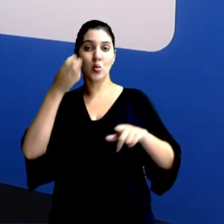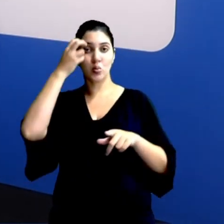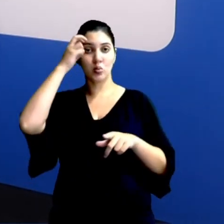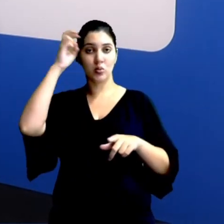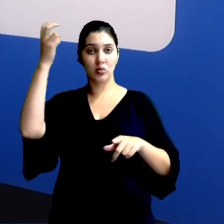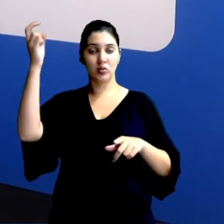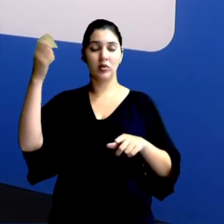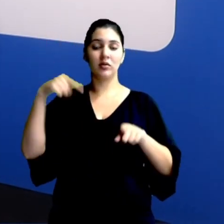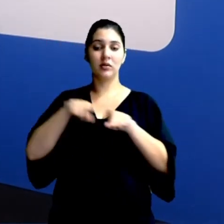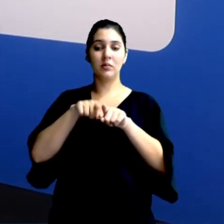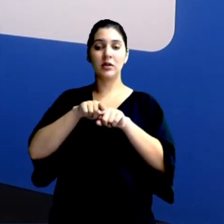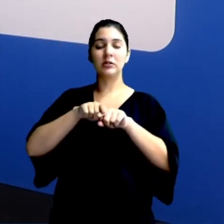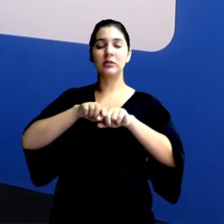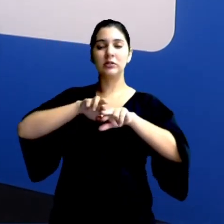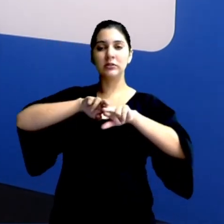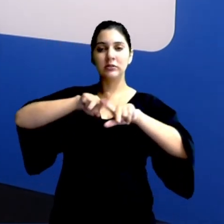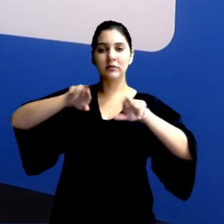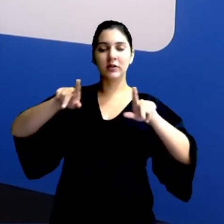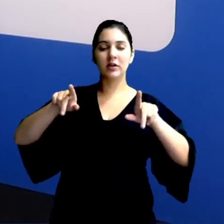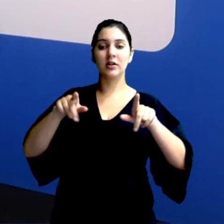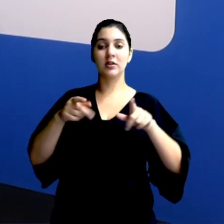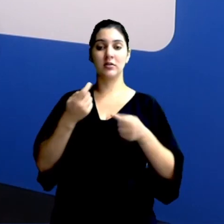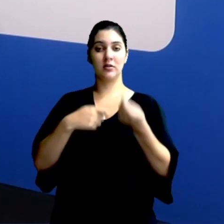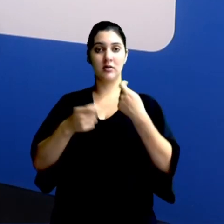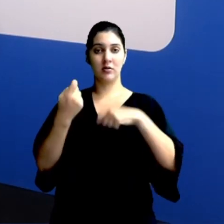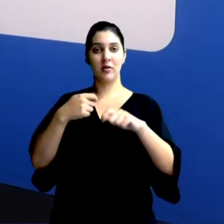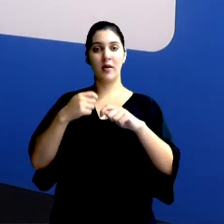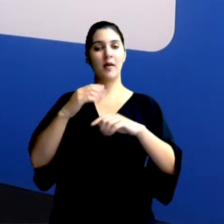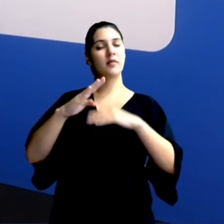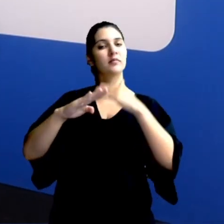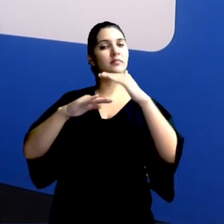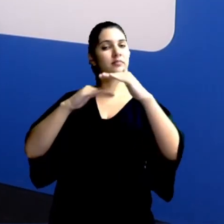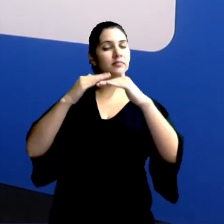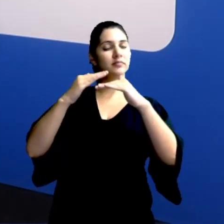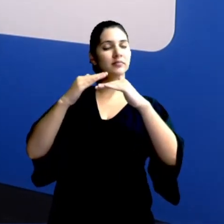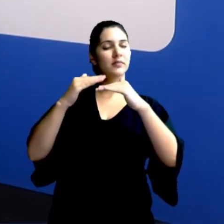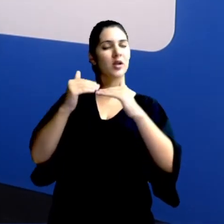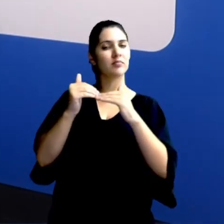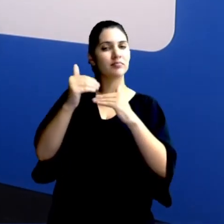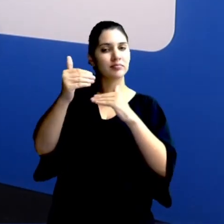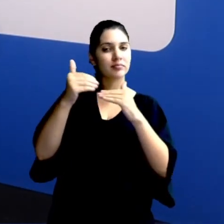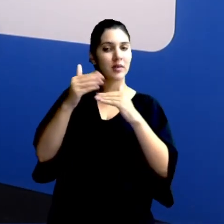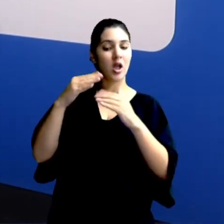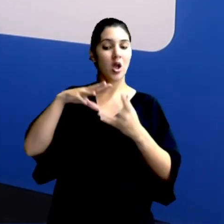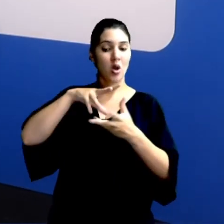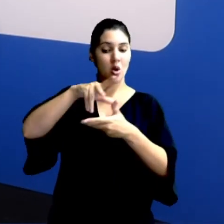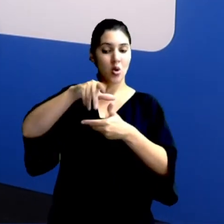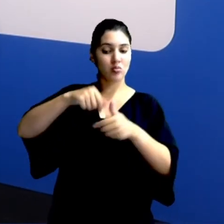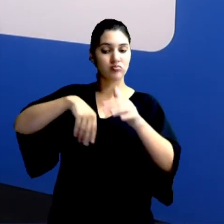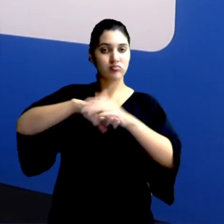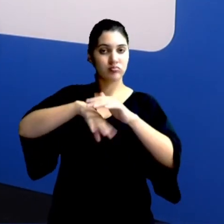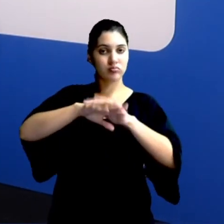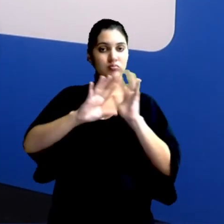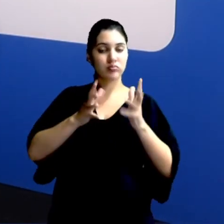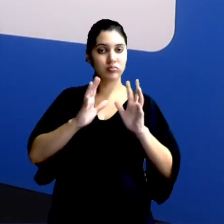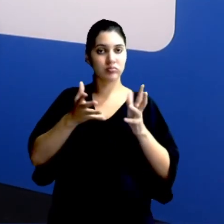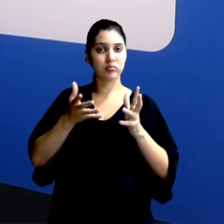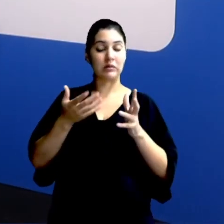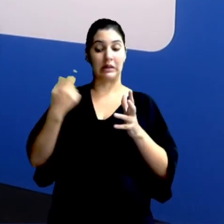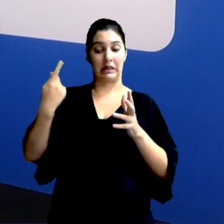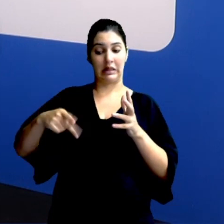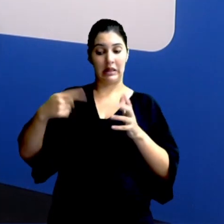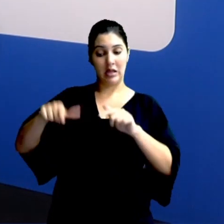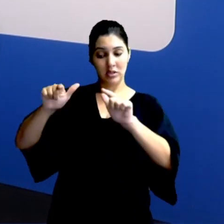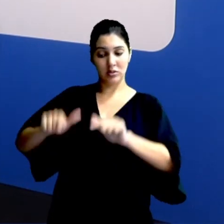cultural, com grande diversidade econômica, né? Em breve teremos uma Copa do Mundo sendo realizada nessa